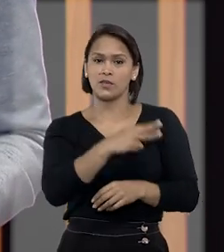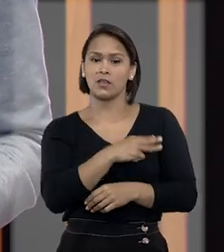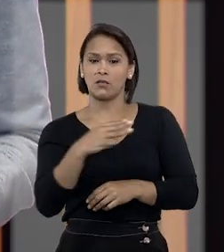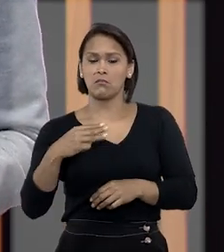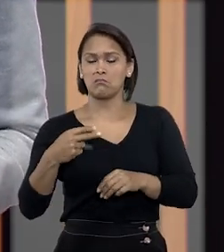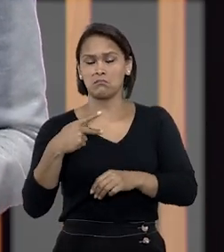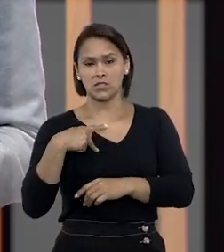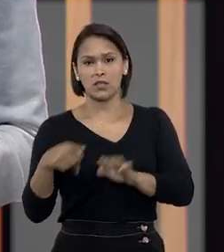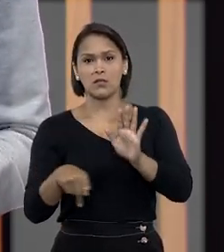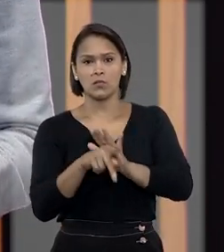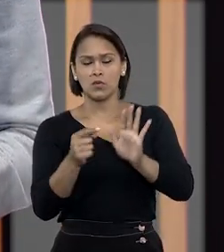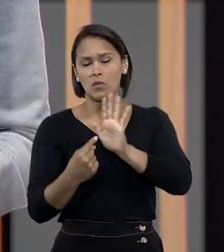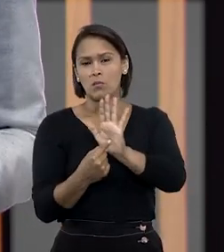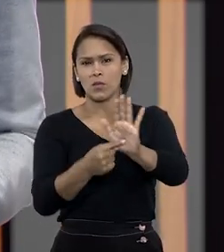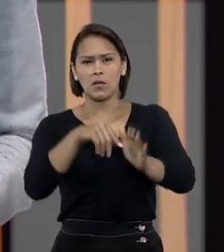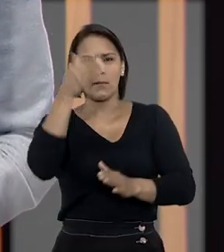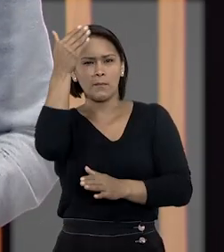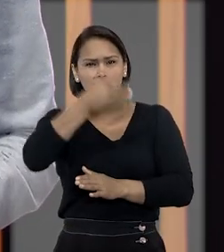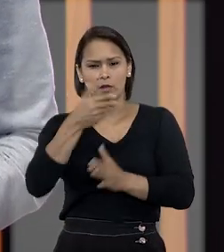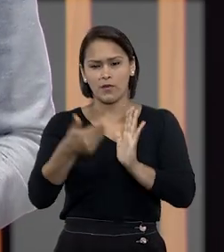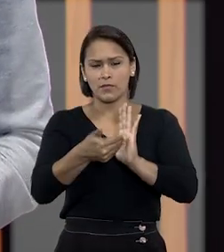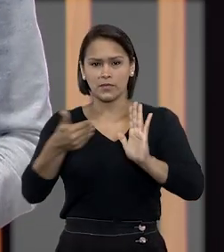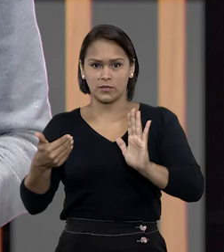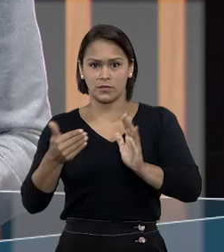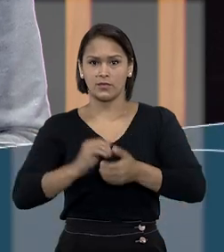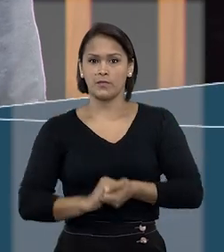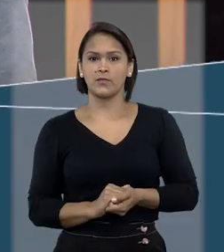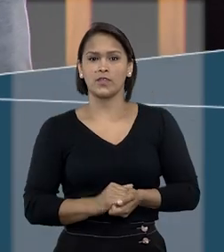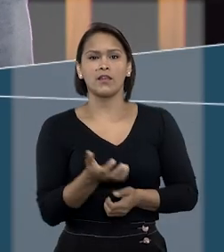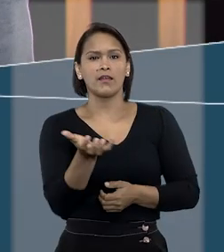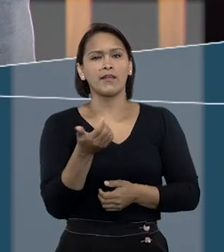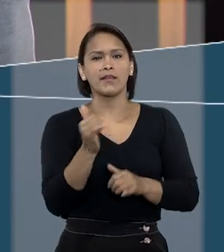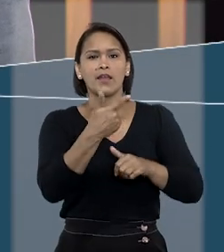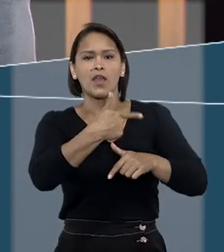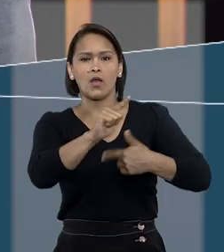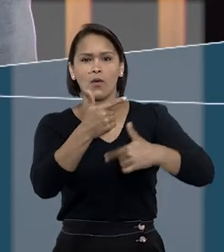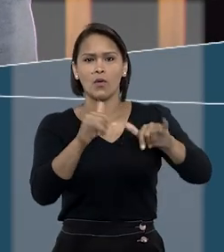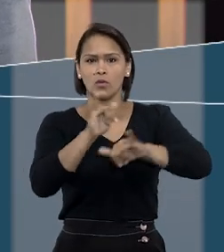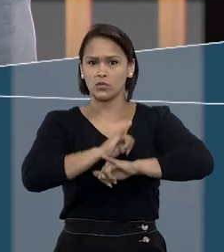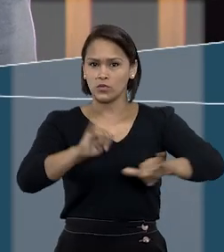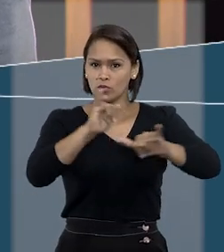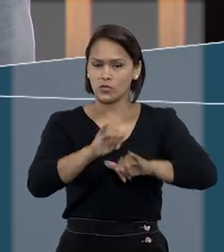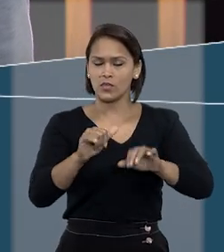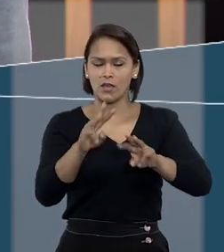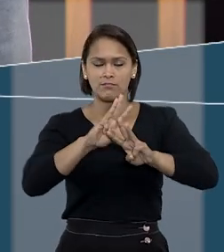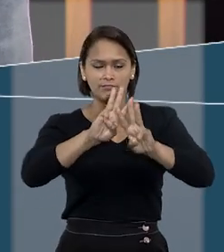que o Ministério apresente prova da retificação. Se você quiser conferir outras